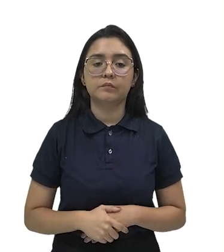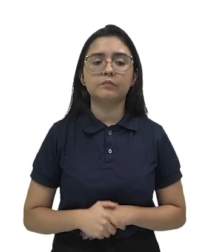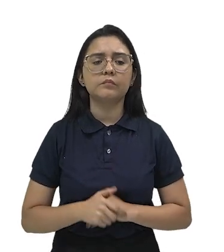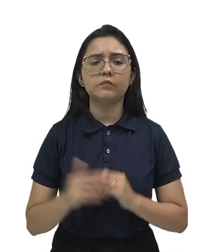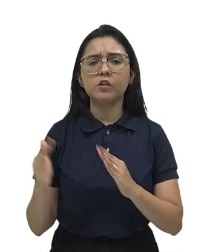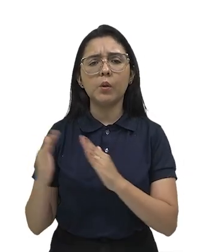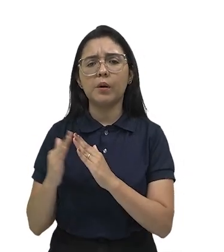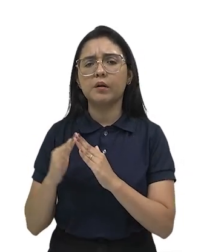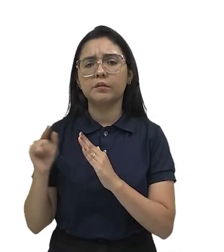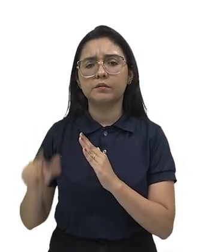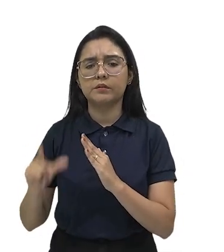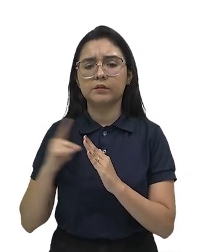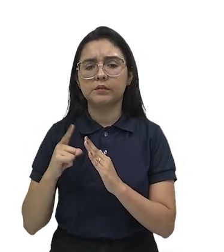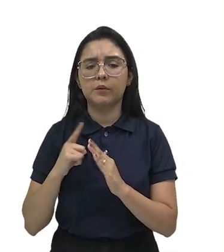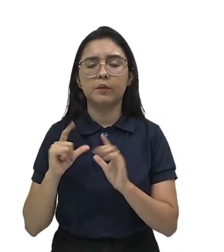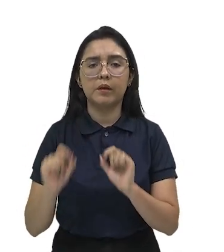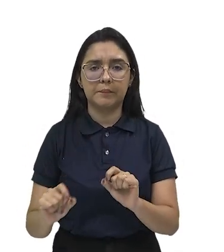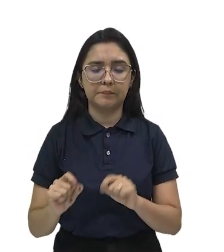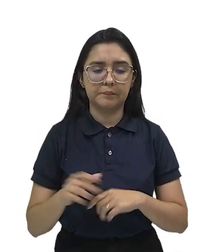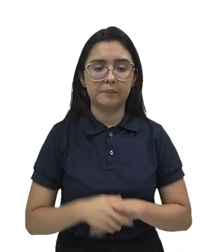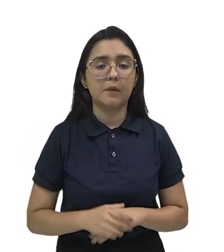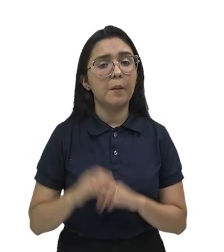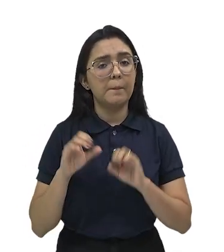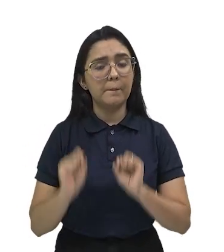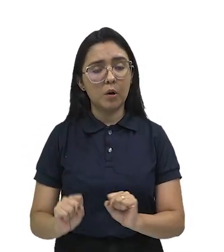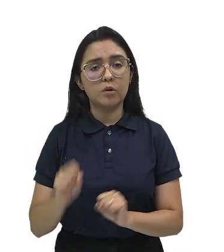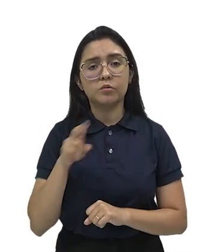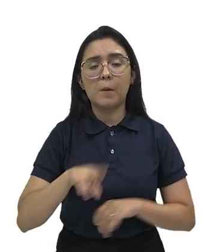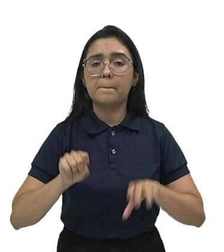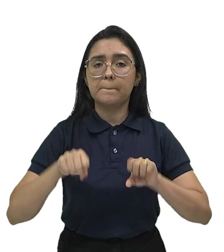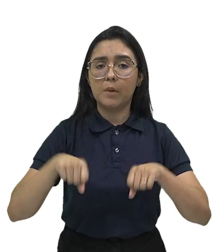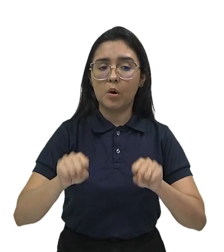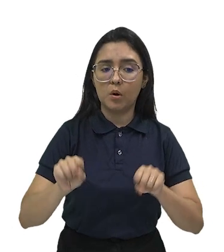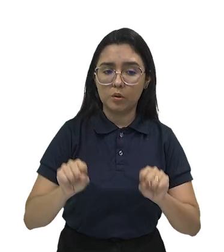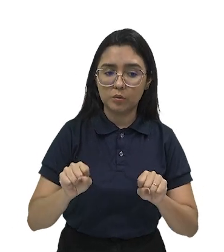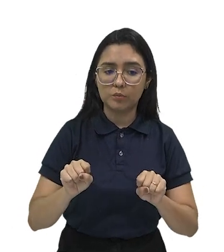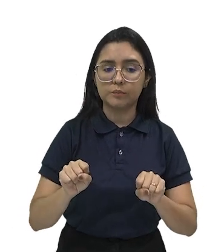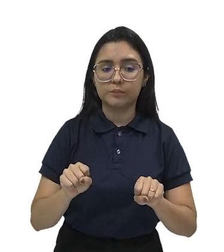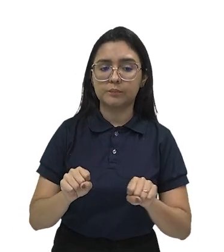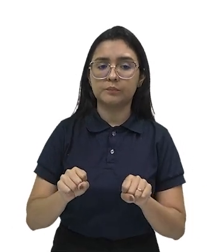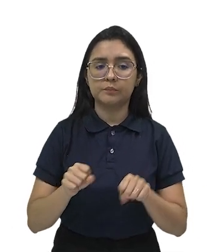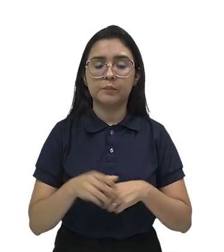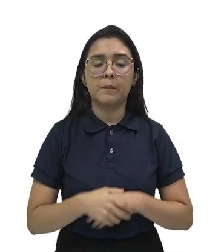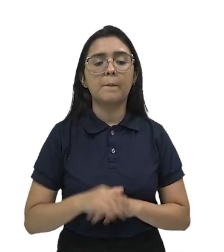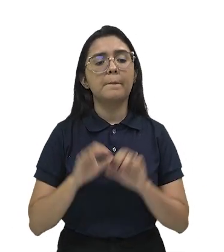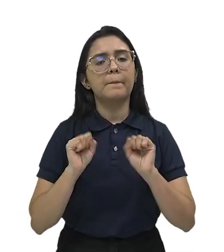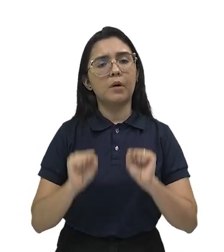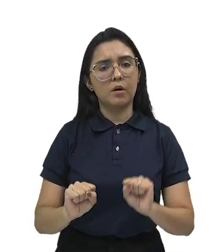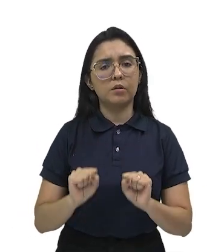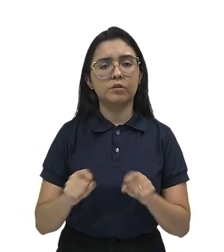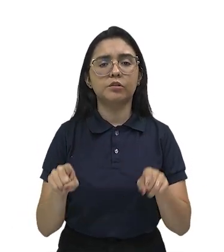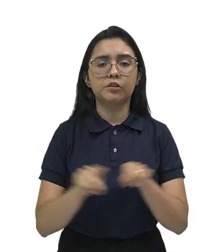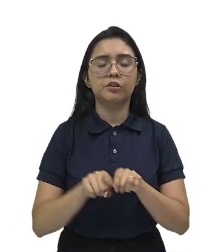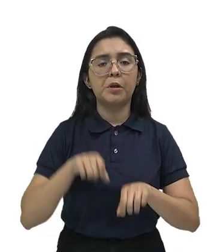você tem os seguintes transportes. Você pode ir de moto, você pode